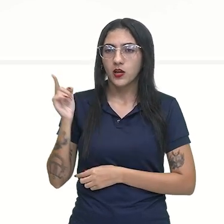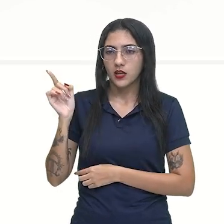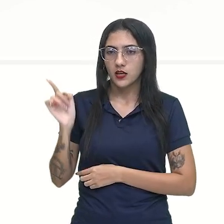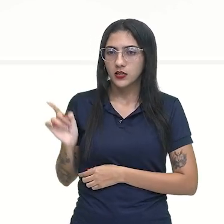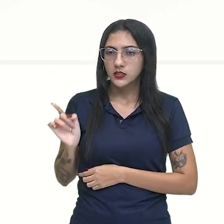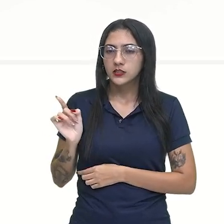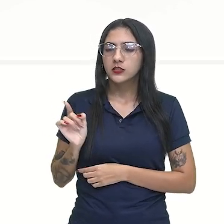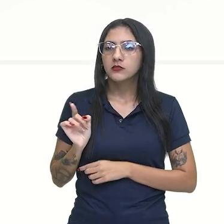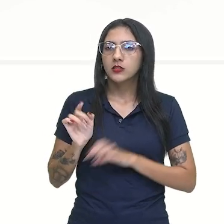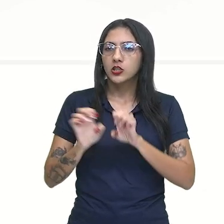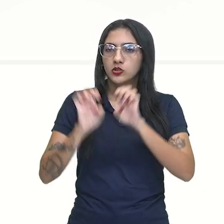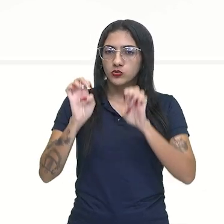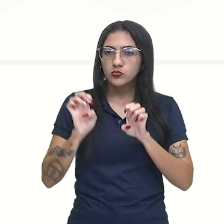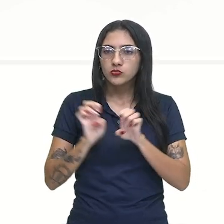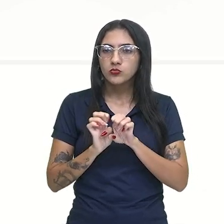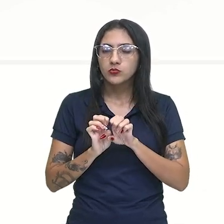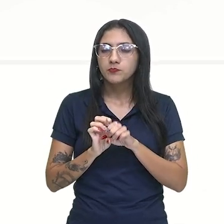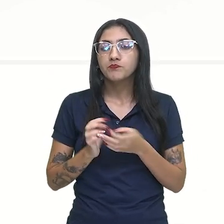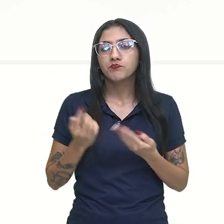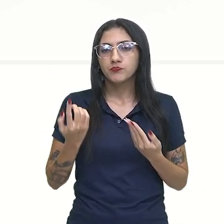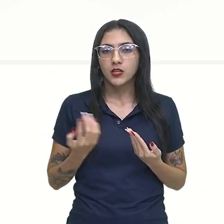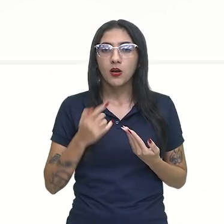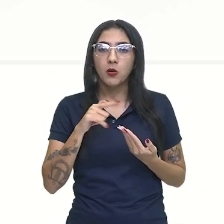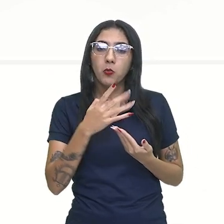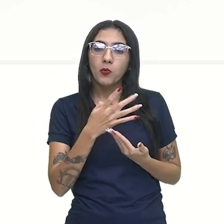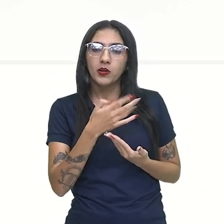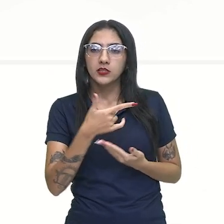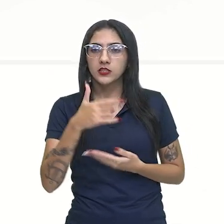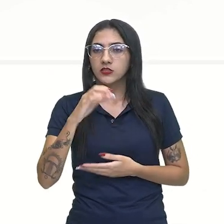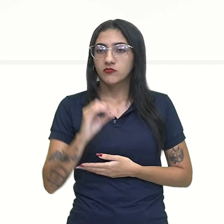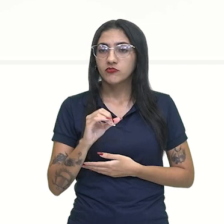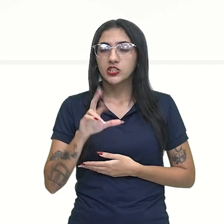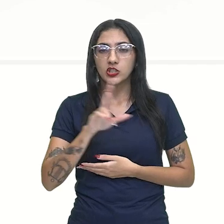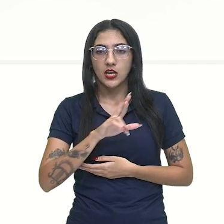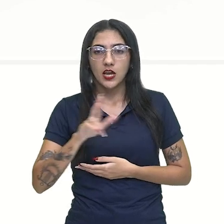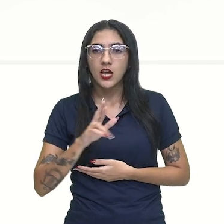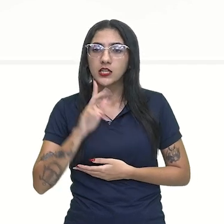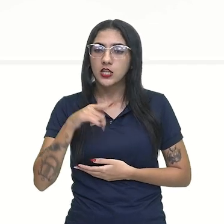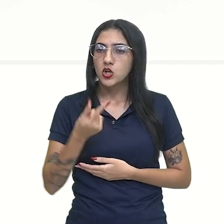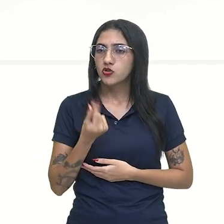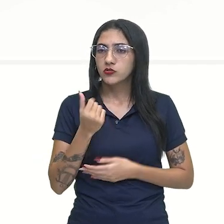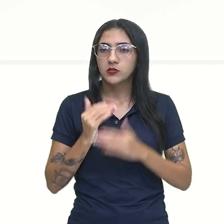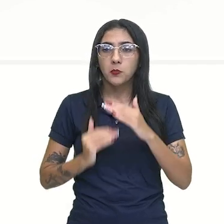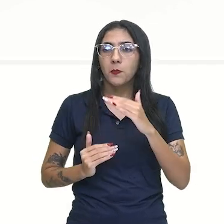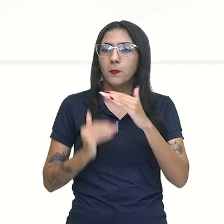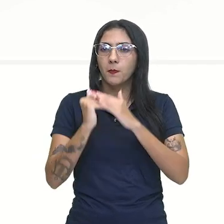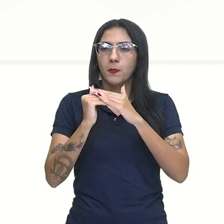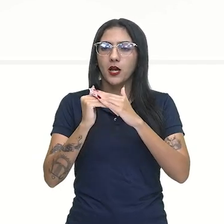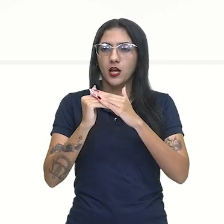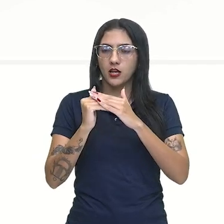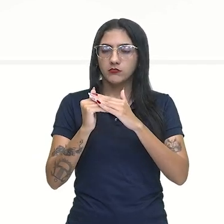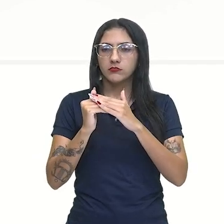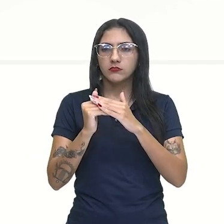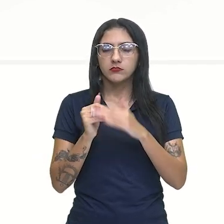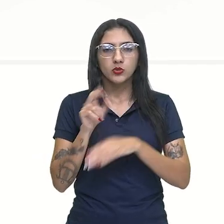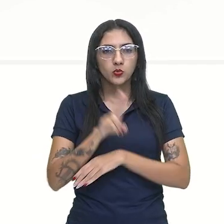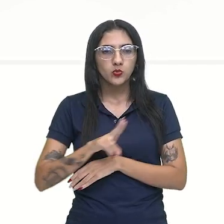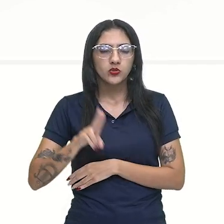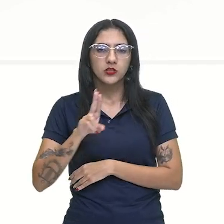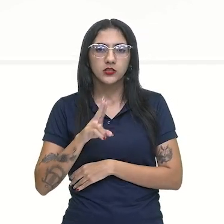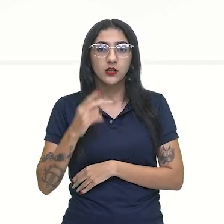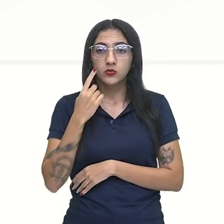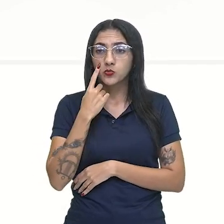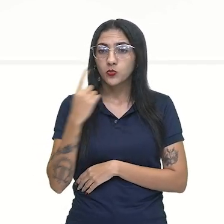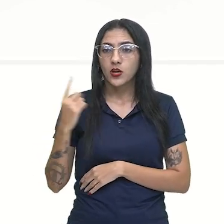é o lucro máximo dessa empresa que calcula o seu lucro através aí